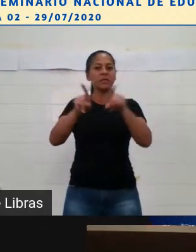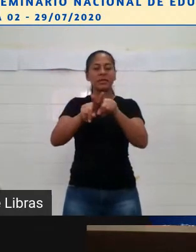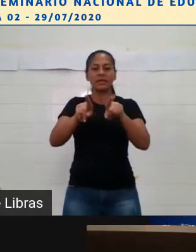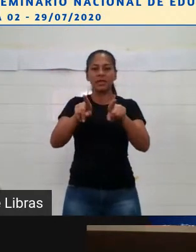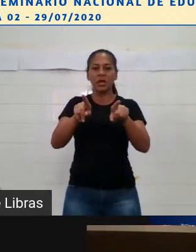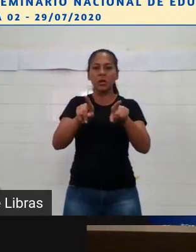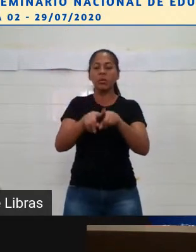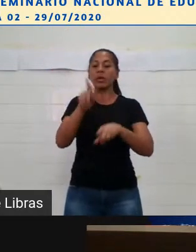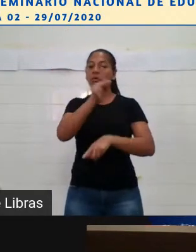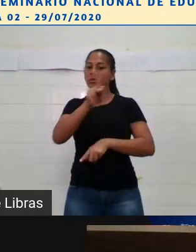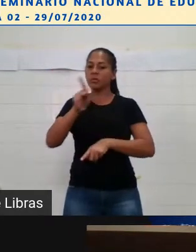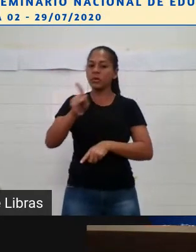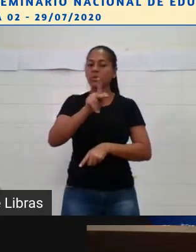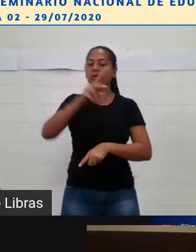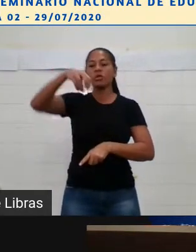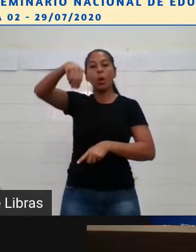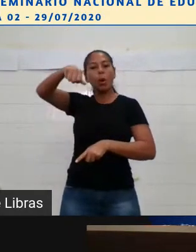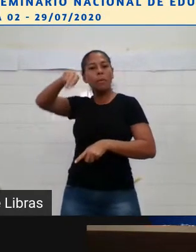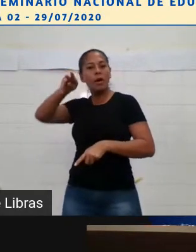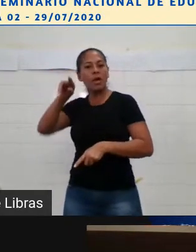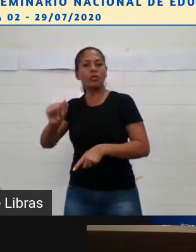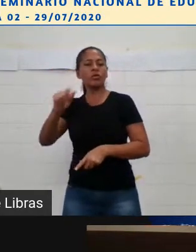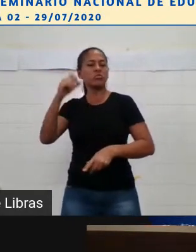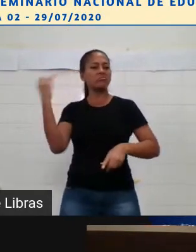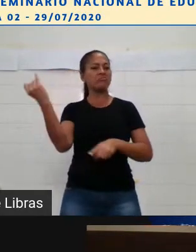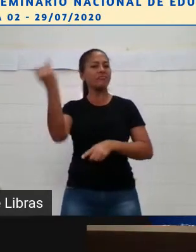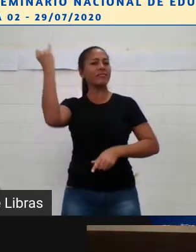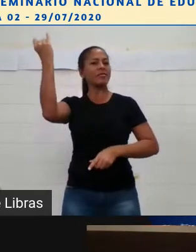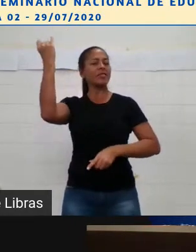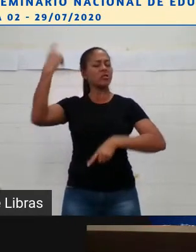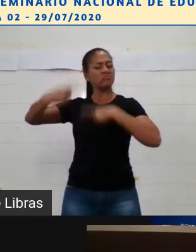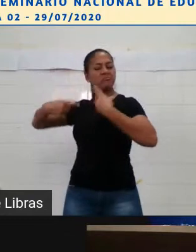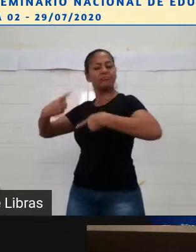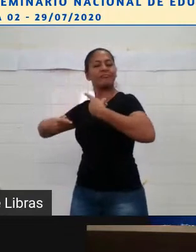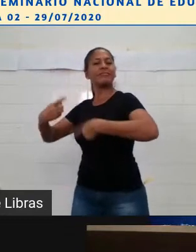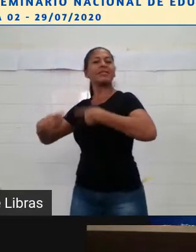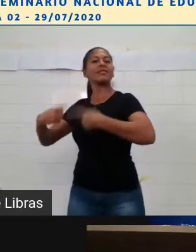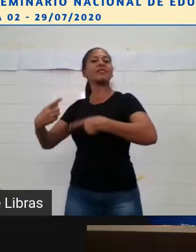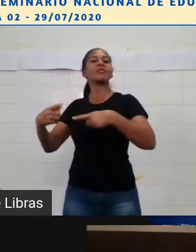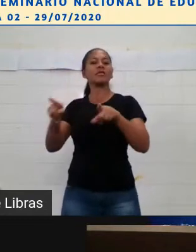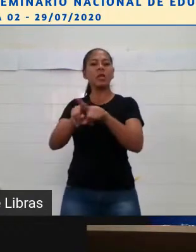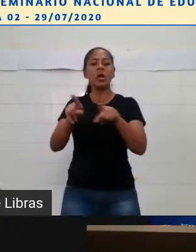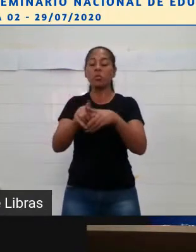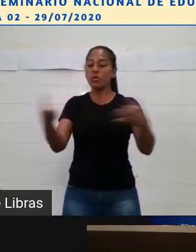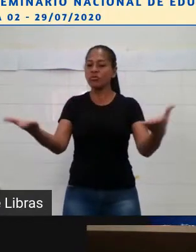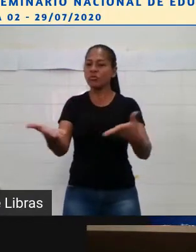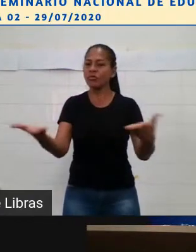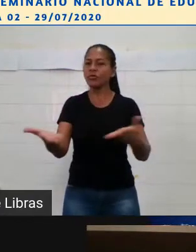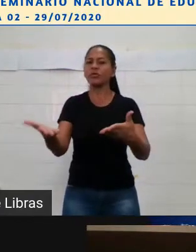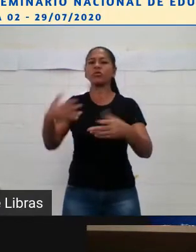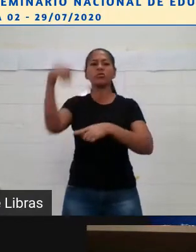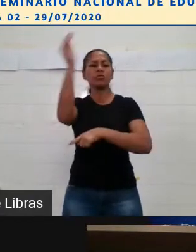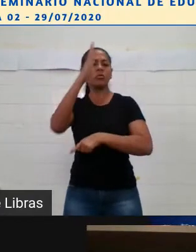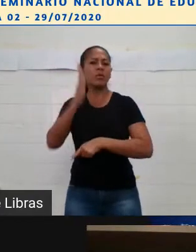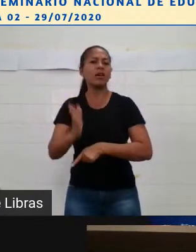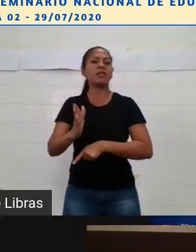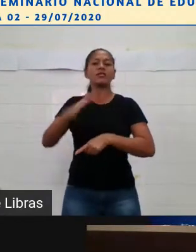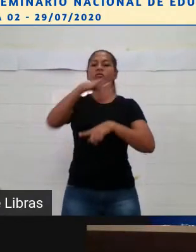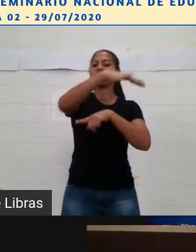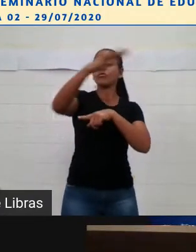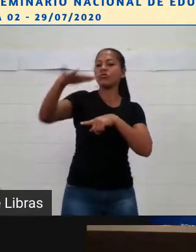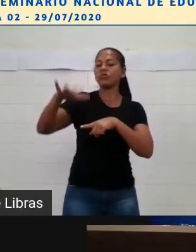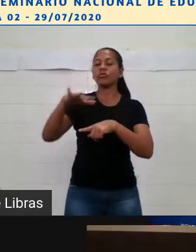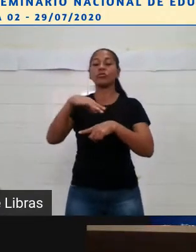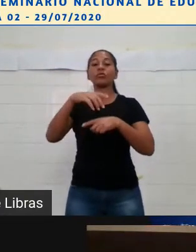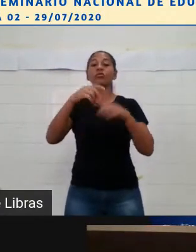professora Manu, um tema também fundamental para discutirmos nos tempos de hoje, discutimos no Brasil, discutimos em nossos